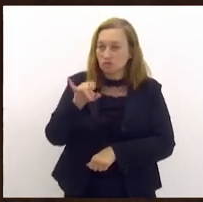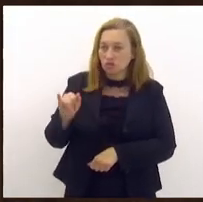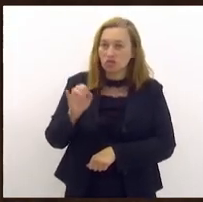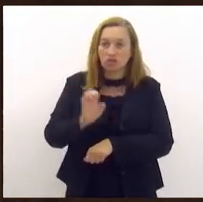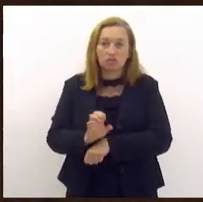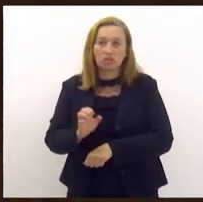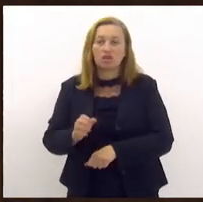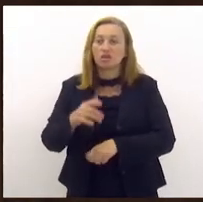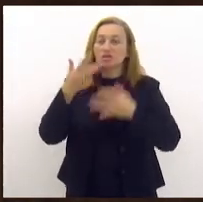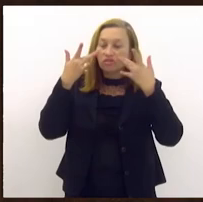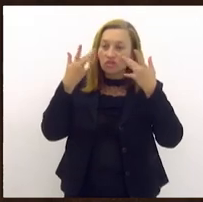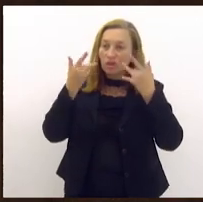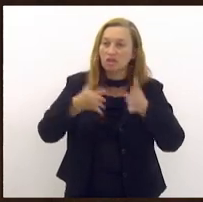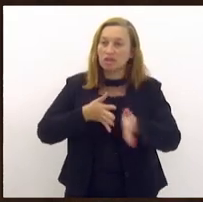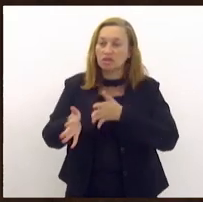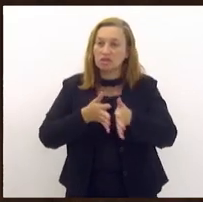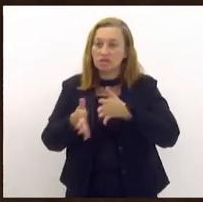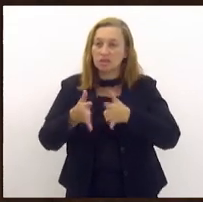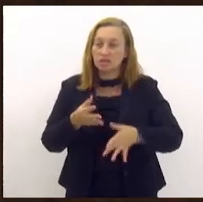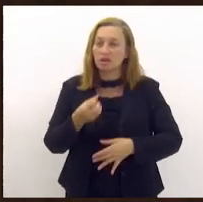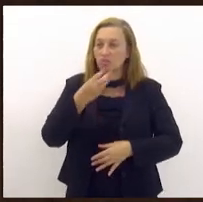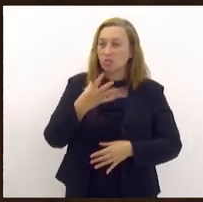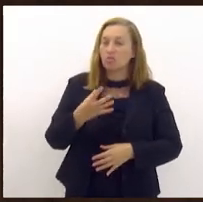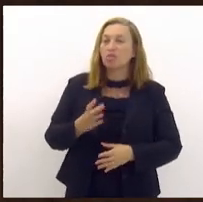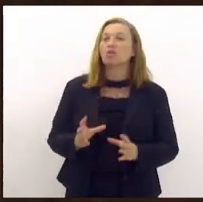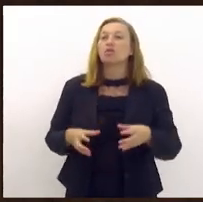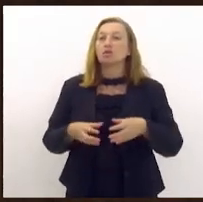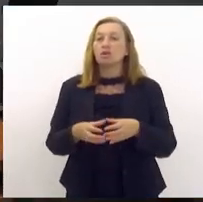Teatro Acessível. Eu acho que é um grande passo para a comunidade PCD.